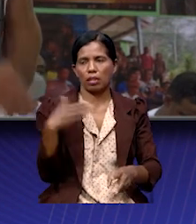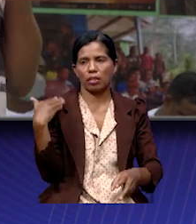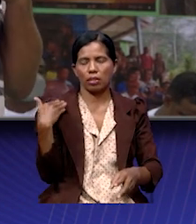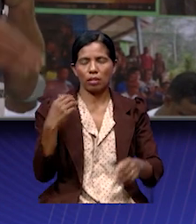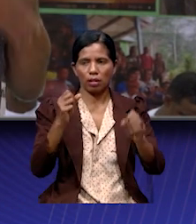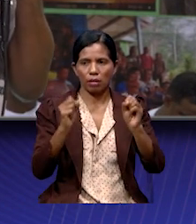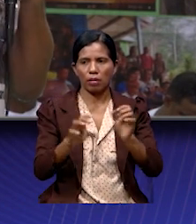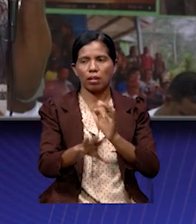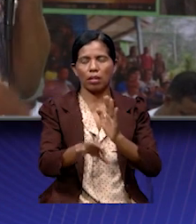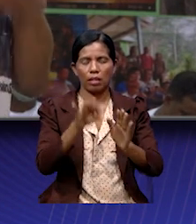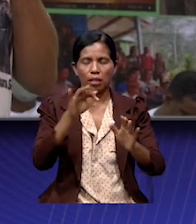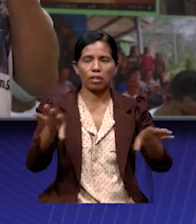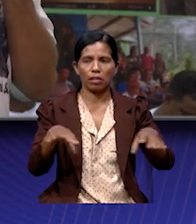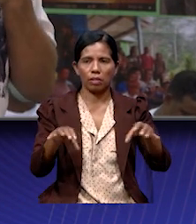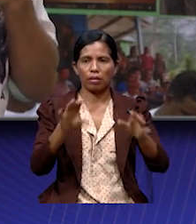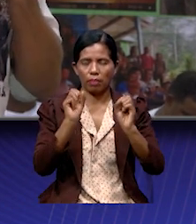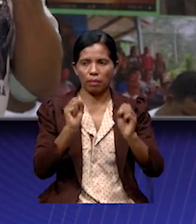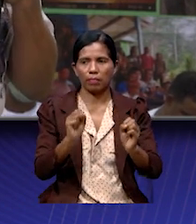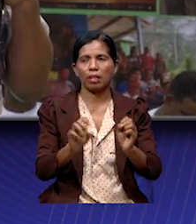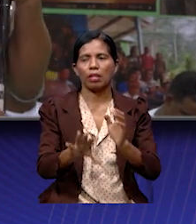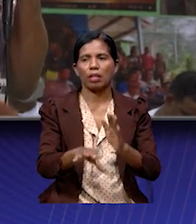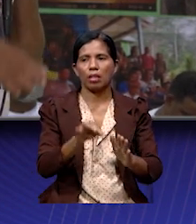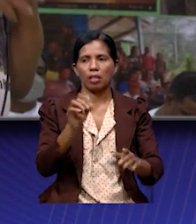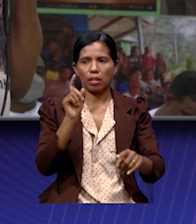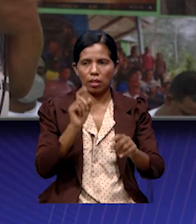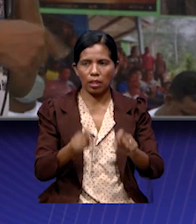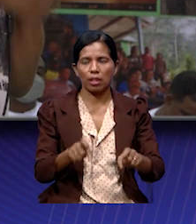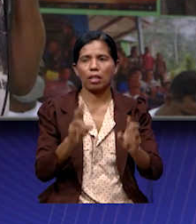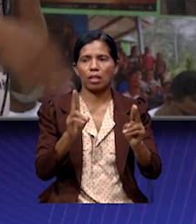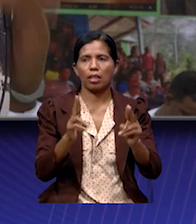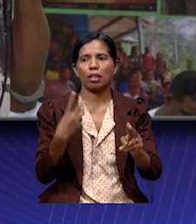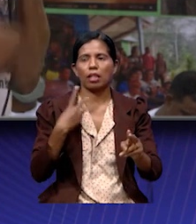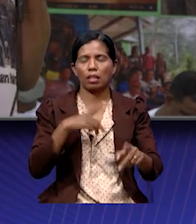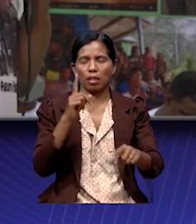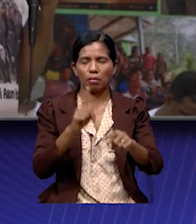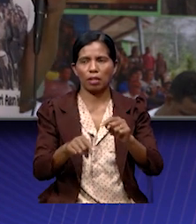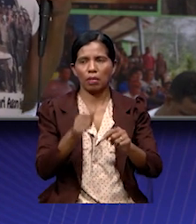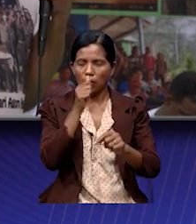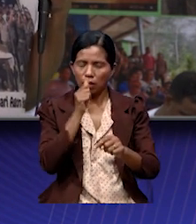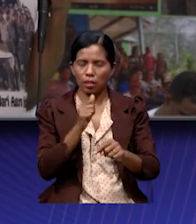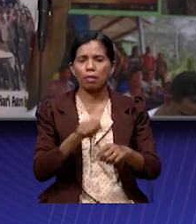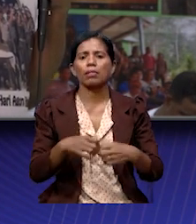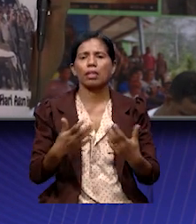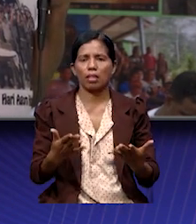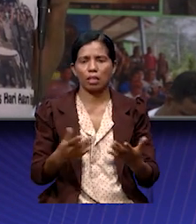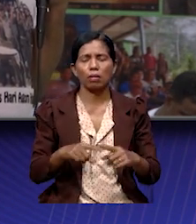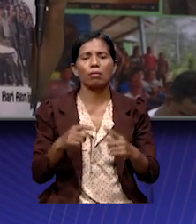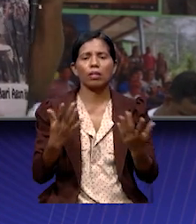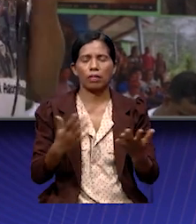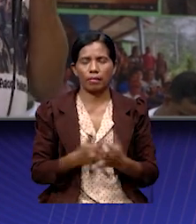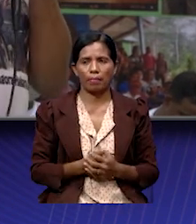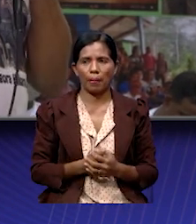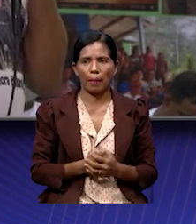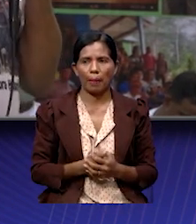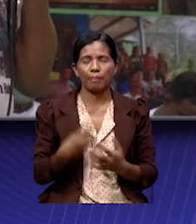vele reta serviço, vele reta emprego e tem que ser na lais. E tela vele russo vek paciência. Paciência para hira, to para hira. E